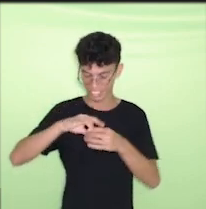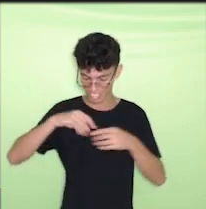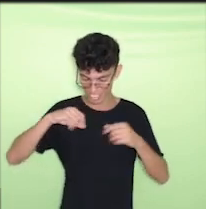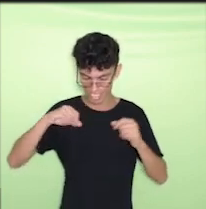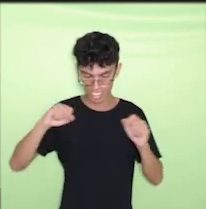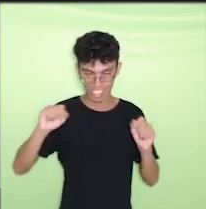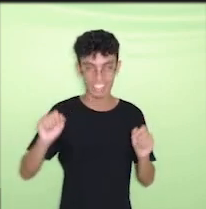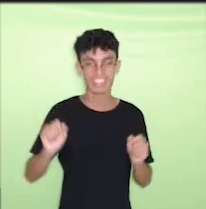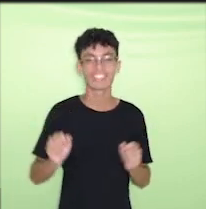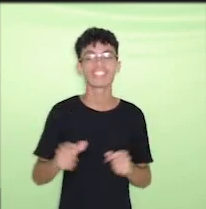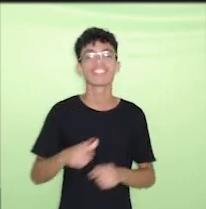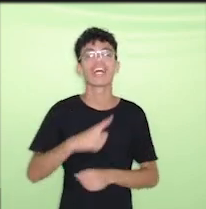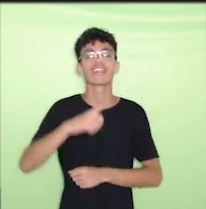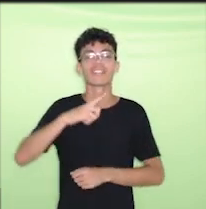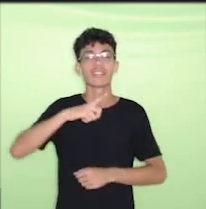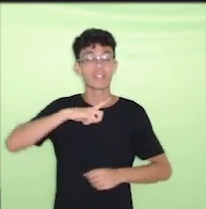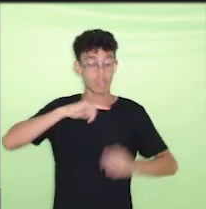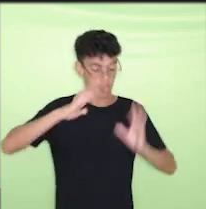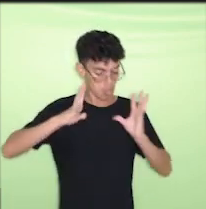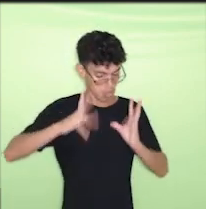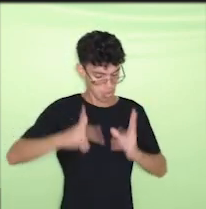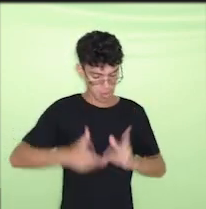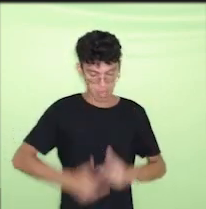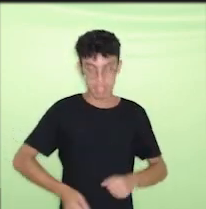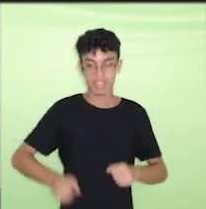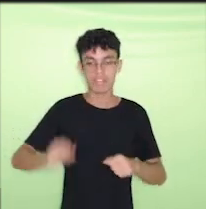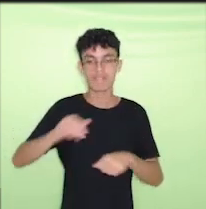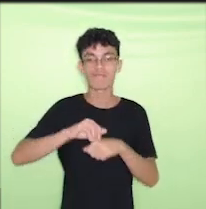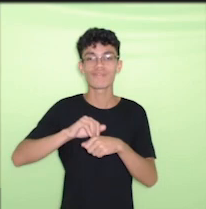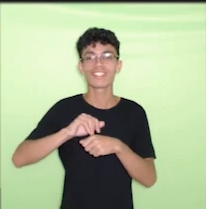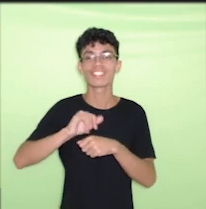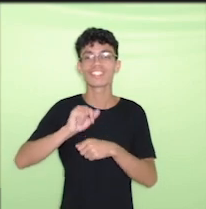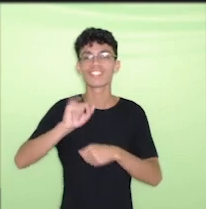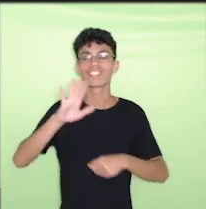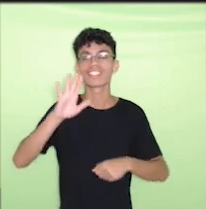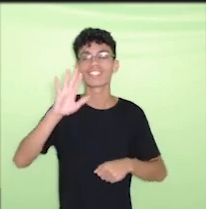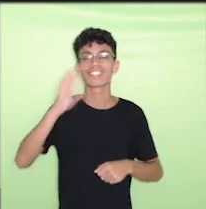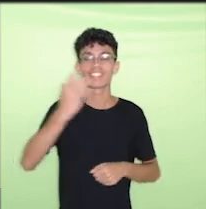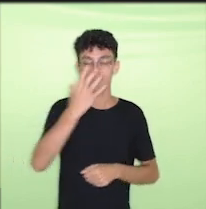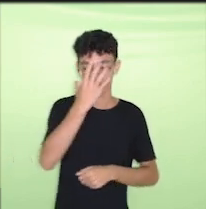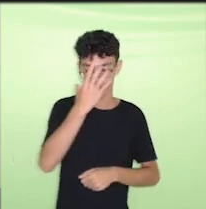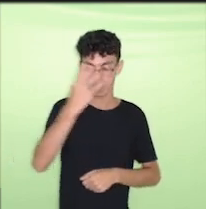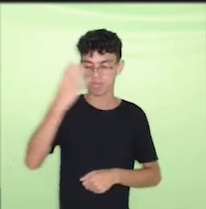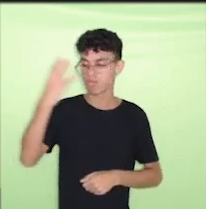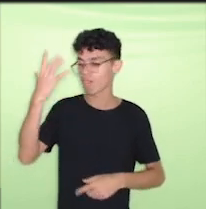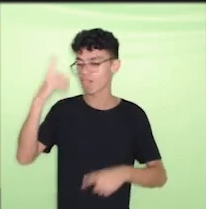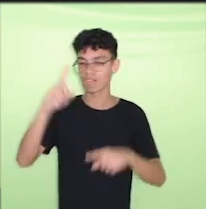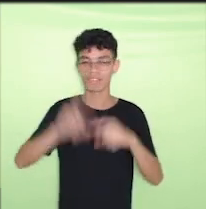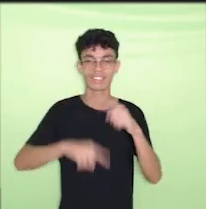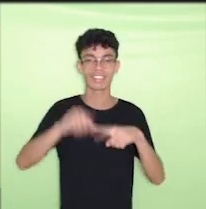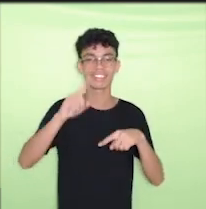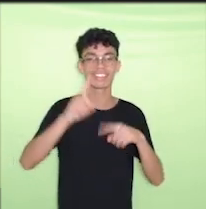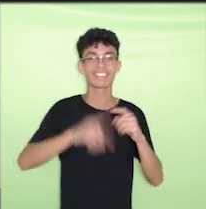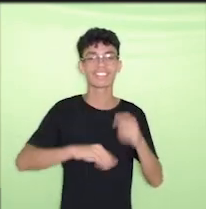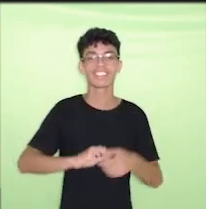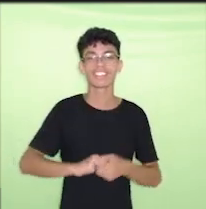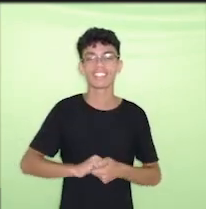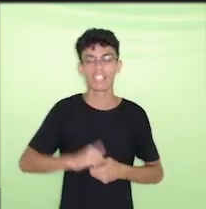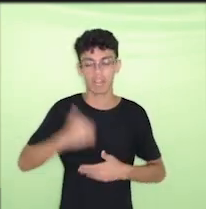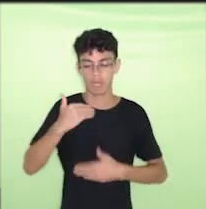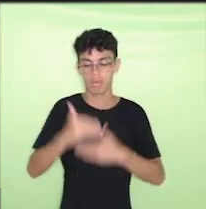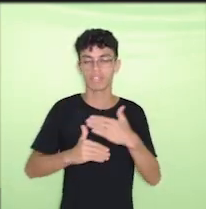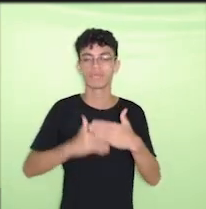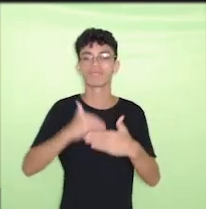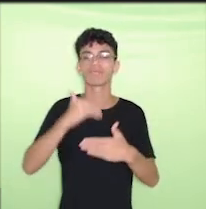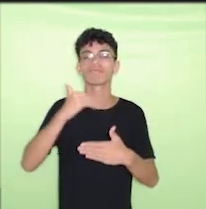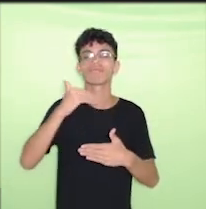harmonia, surpreendente limpeza e mais. No fundo dessas carapaças quase imateriais há o poder de impulsionar e